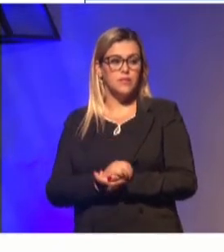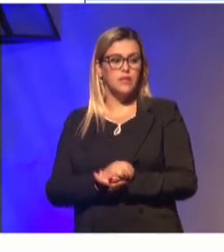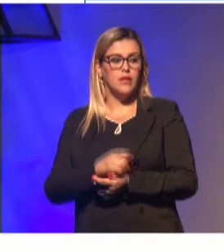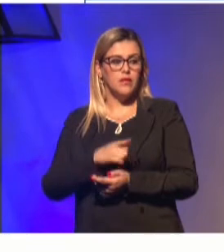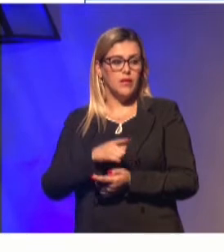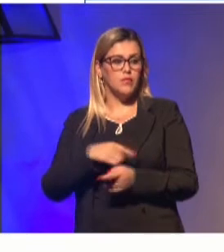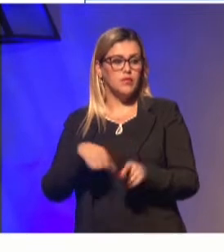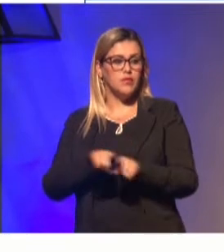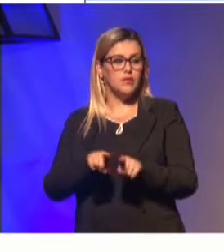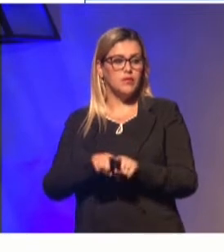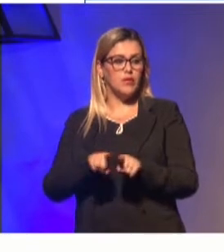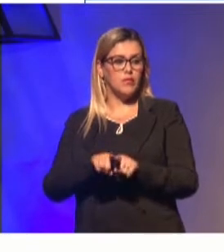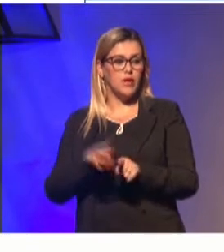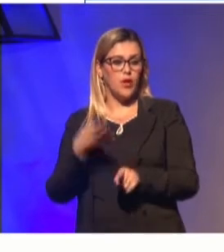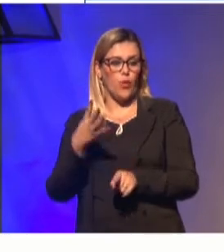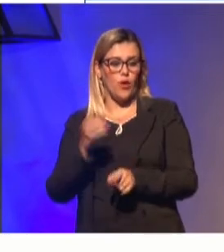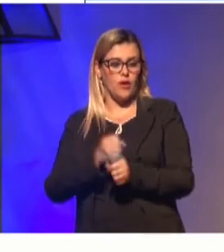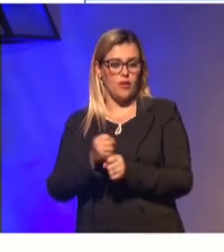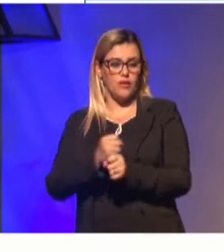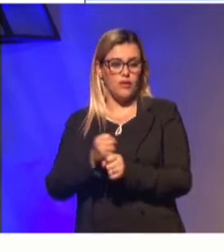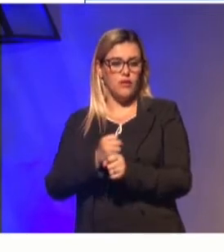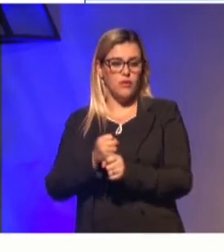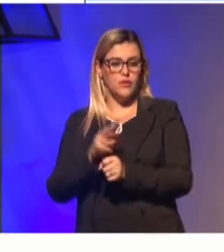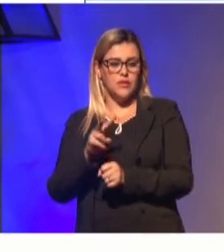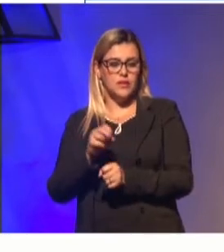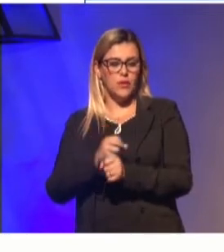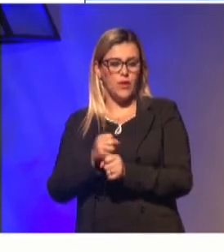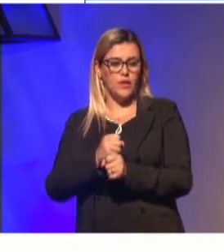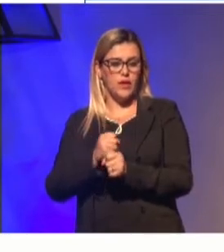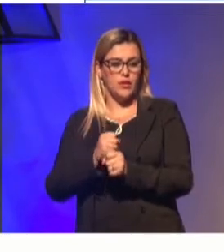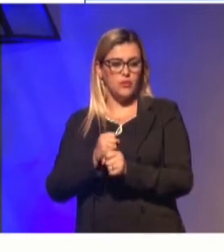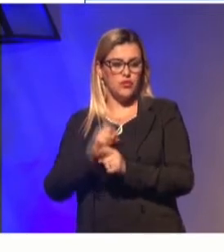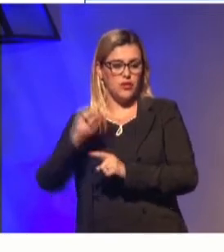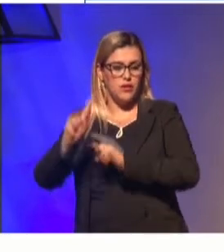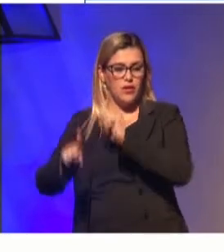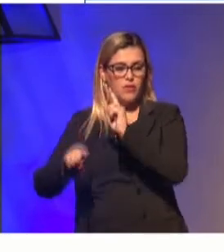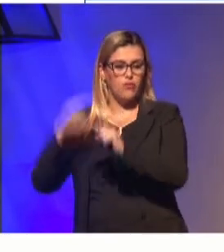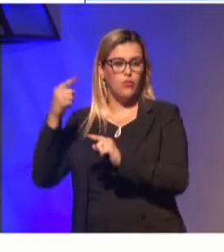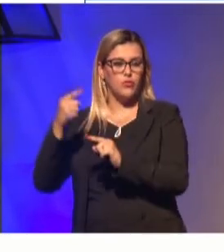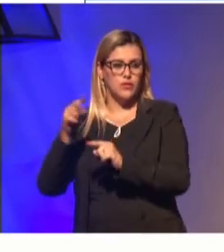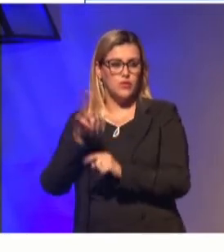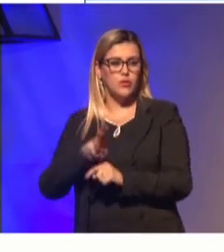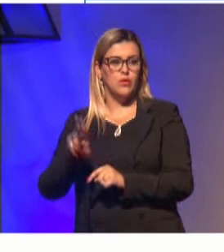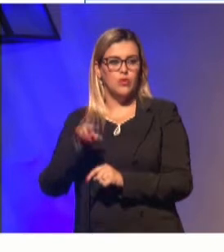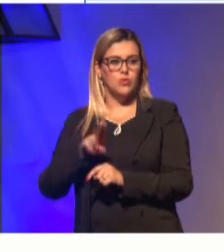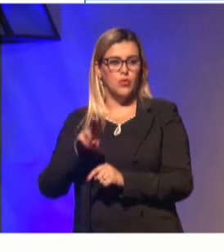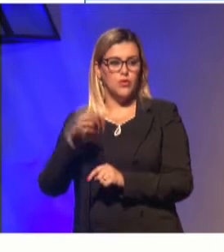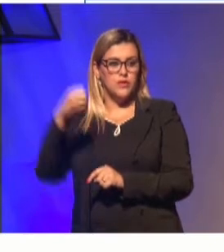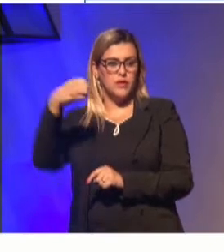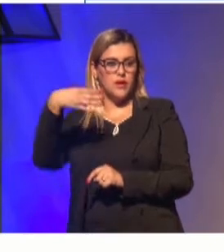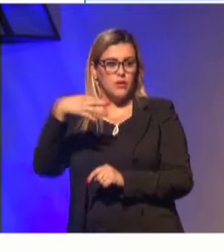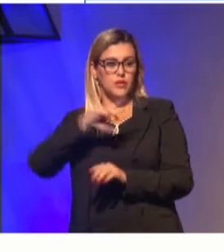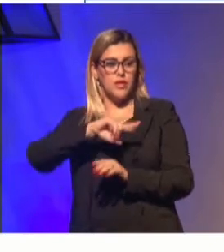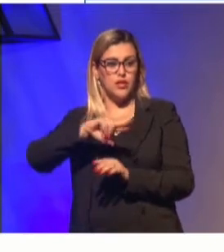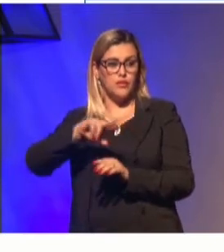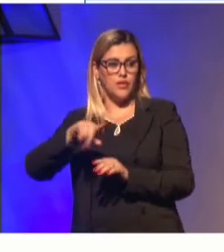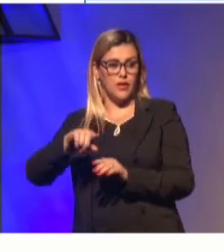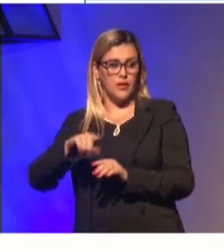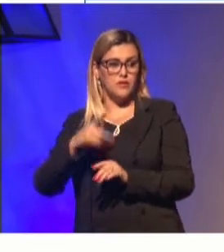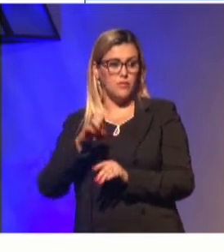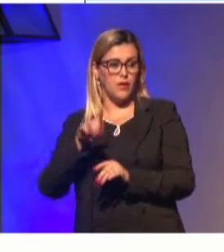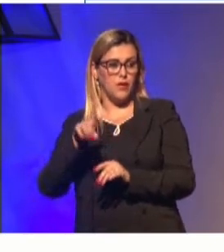aí 40 anos, aí, 50 anos de grande evolução da aplicabilidade da luz em diferentes tecidos.